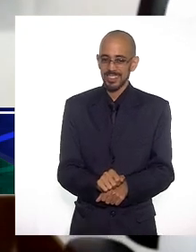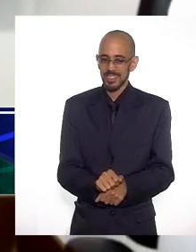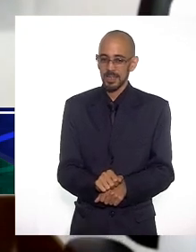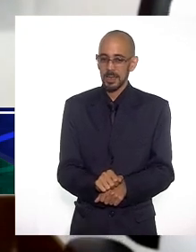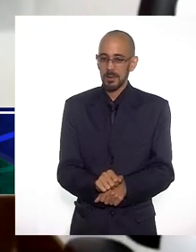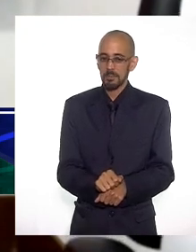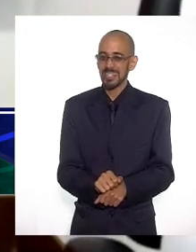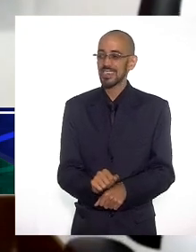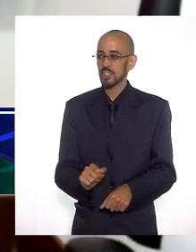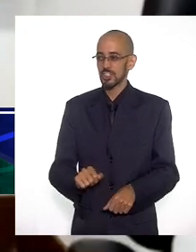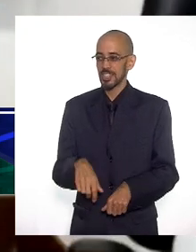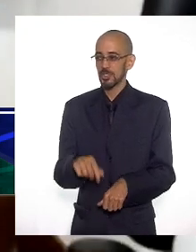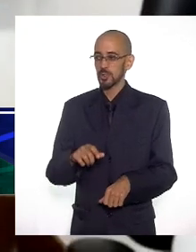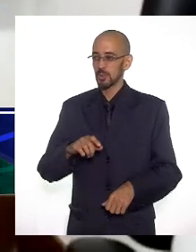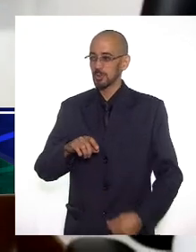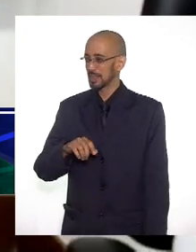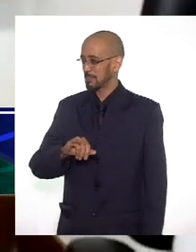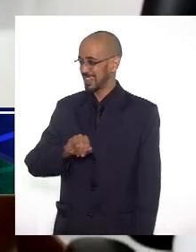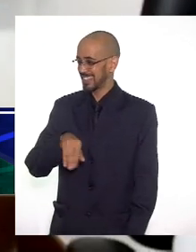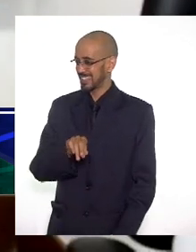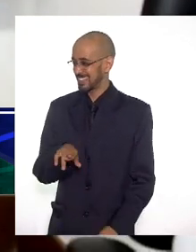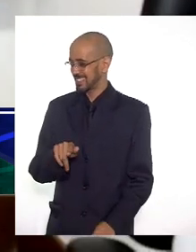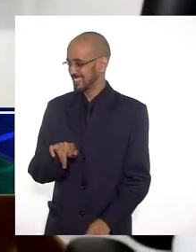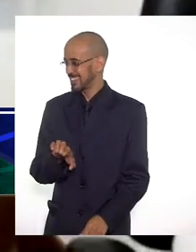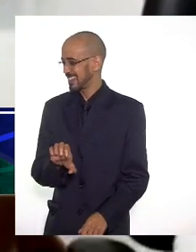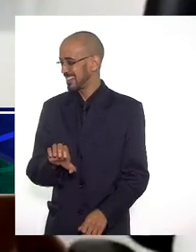Deputado Jorge Felipe Neto.